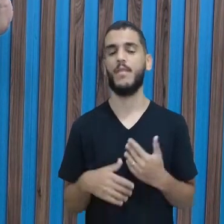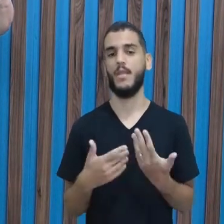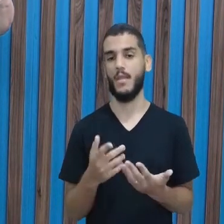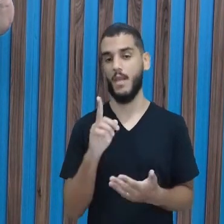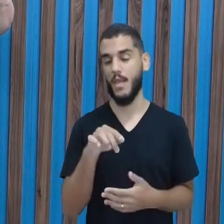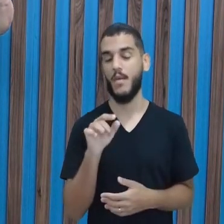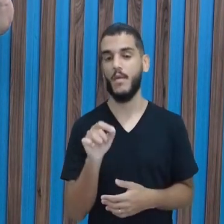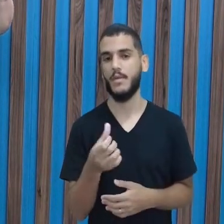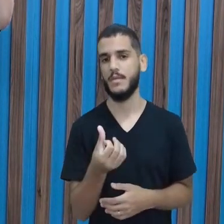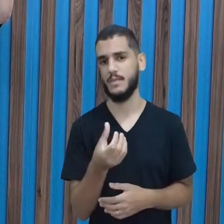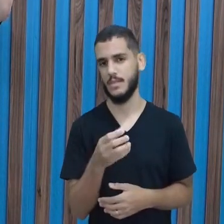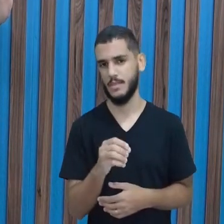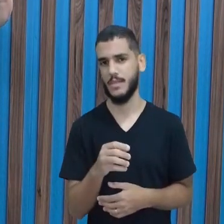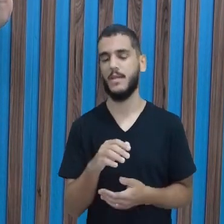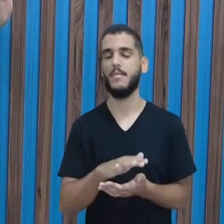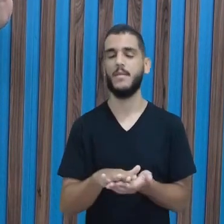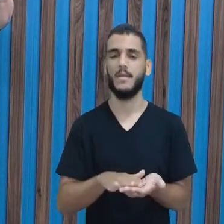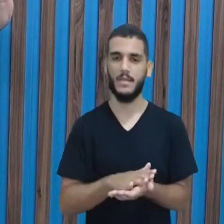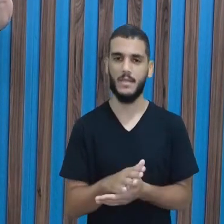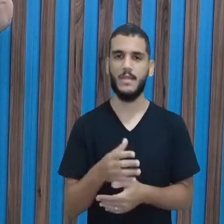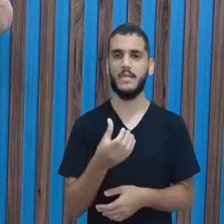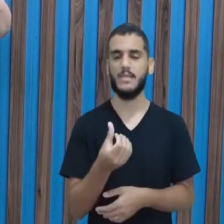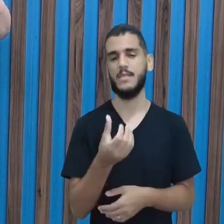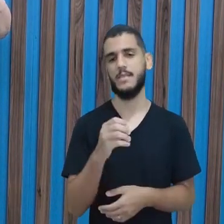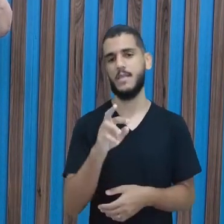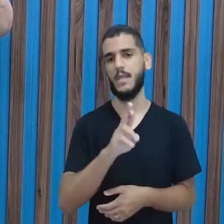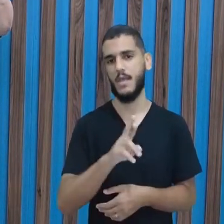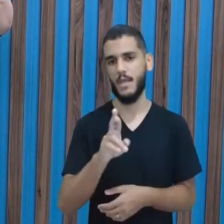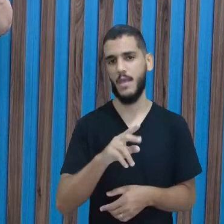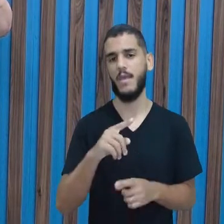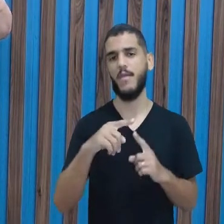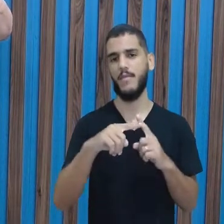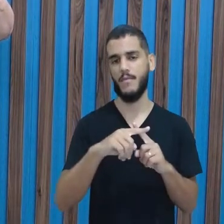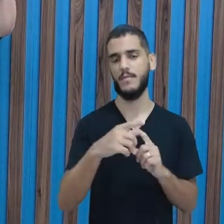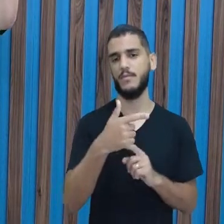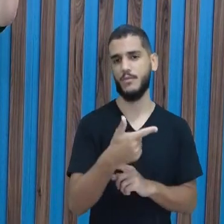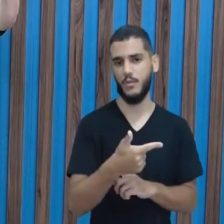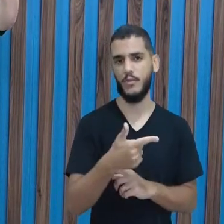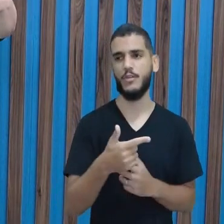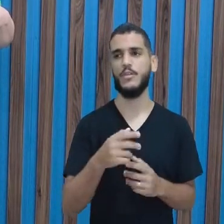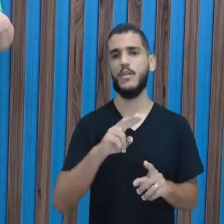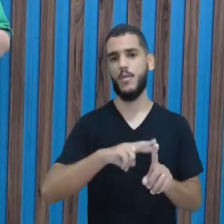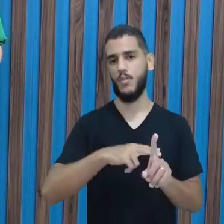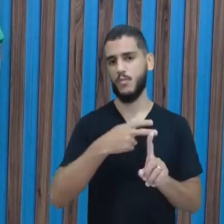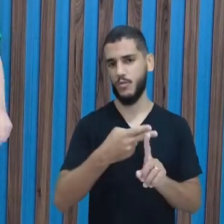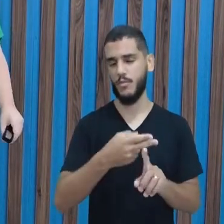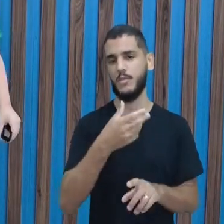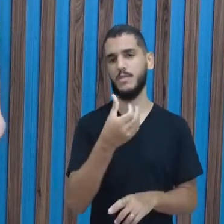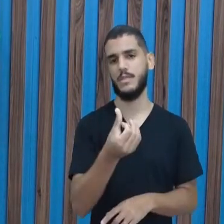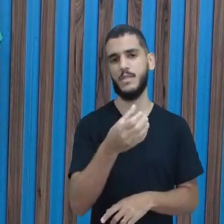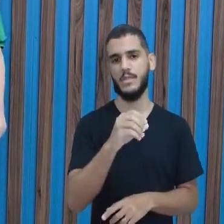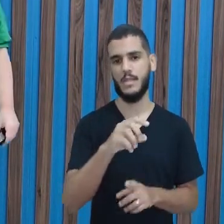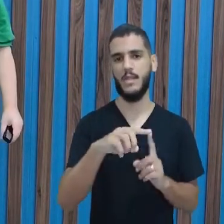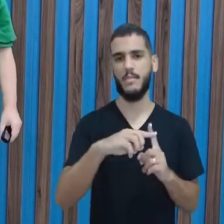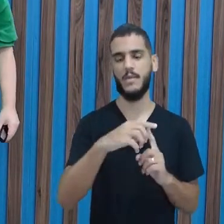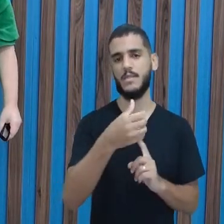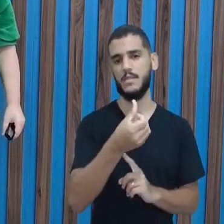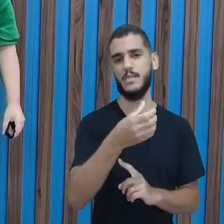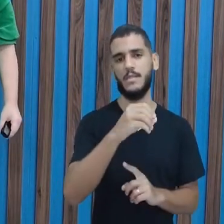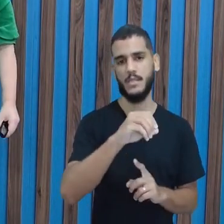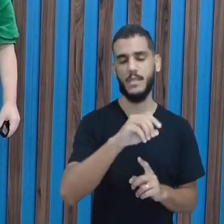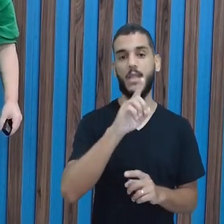60 brigadeiros. R$60 vezes 2, ou seja, o dobro, 60 mais 60, 120.